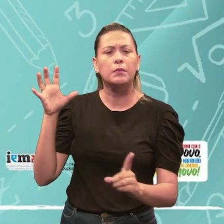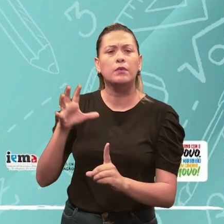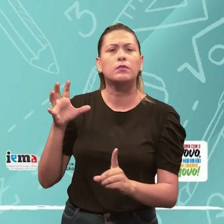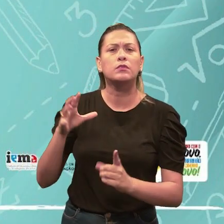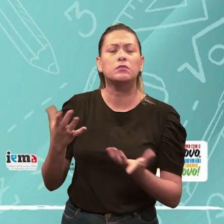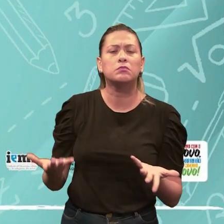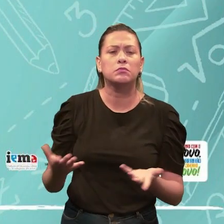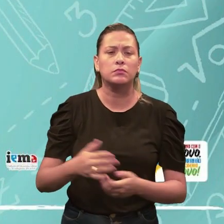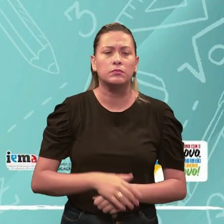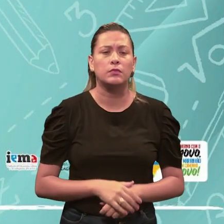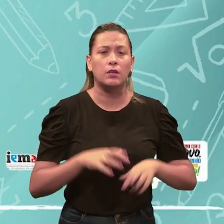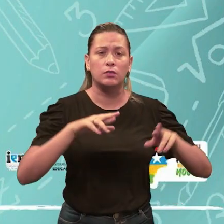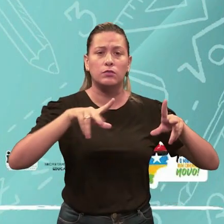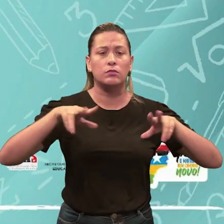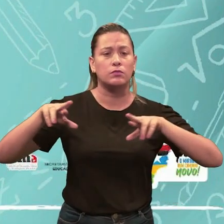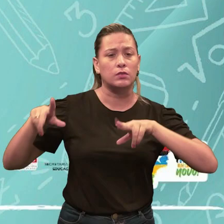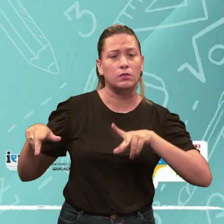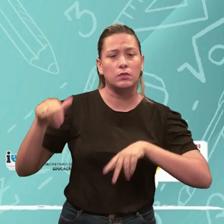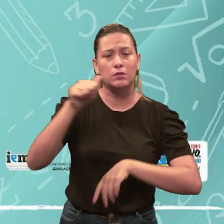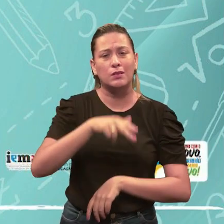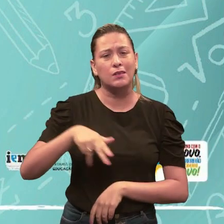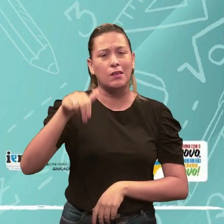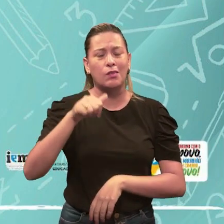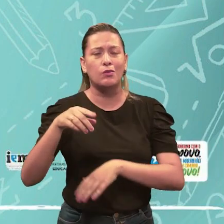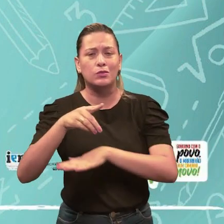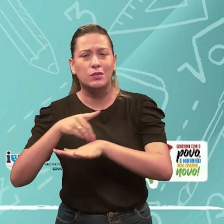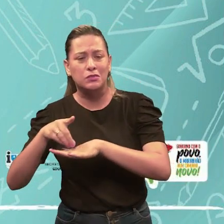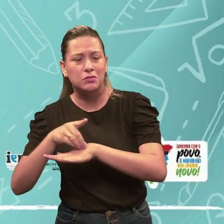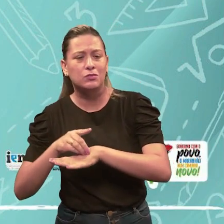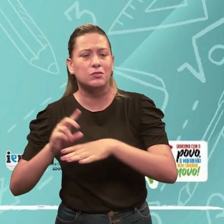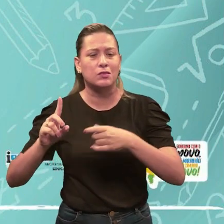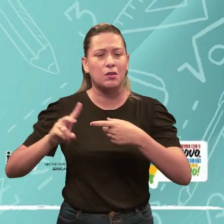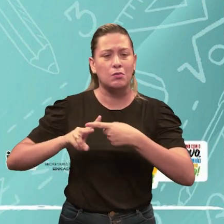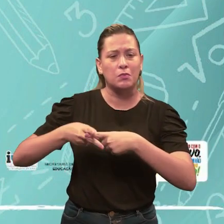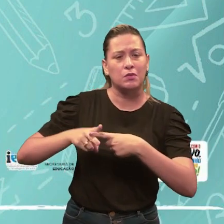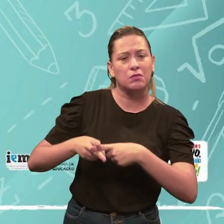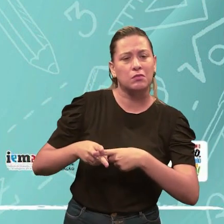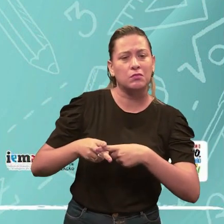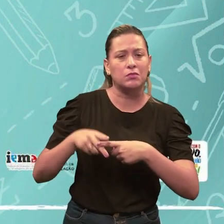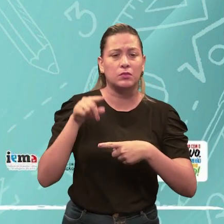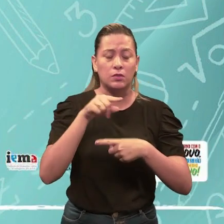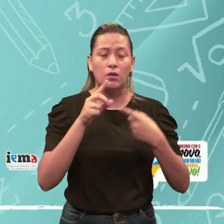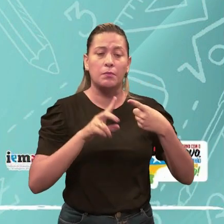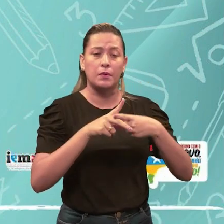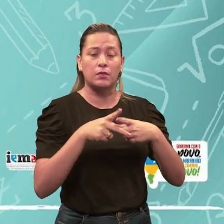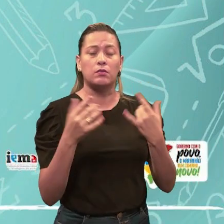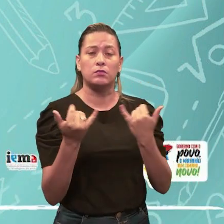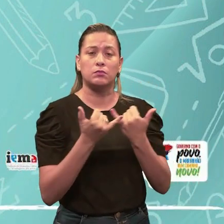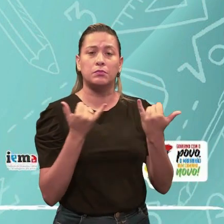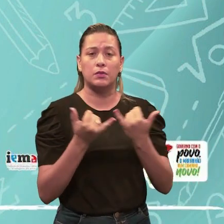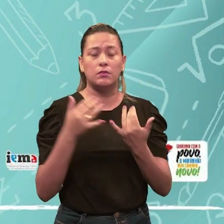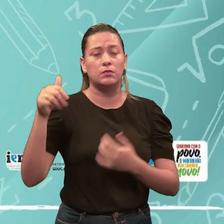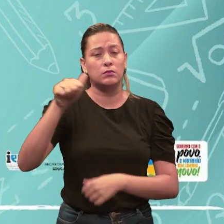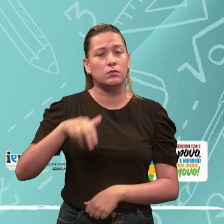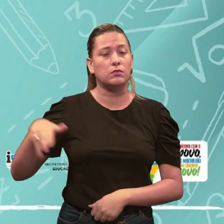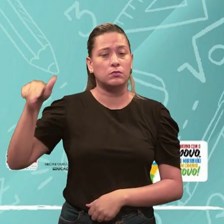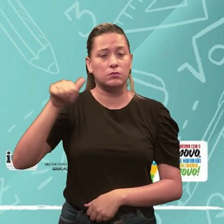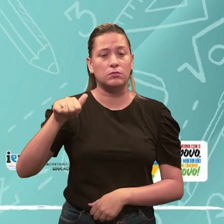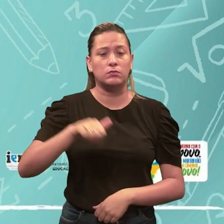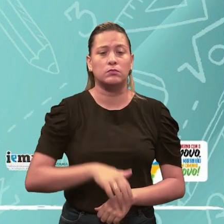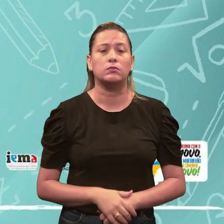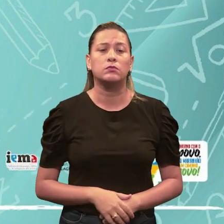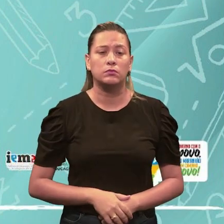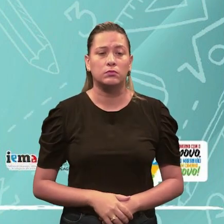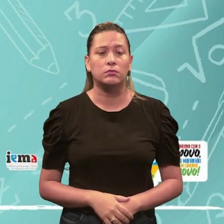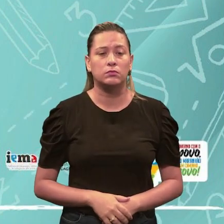A diferença entre elas, analógica, digital, mecânica, ou a mecânica, ela é bem similar à analógica, né?